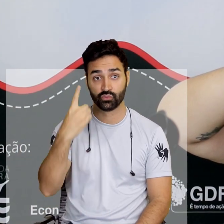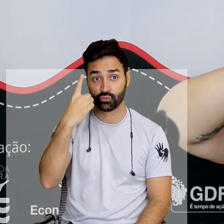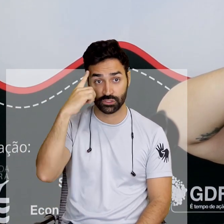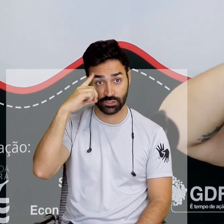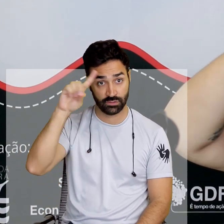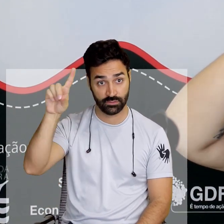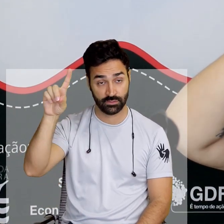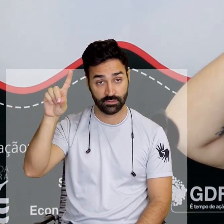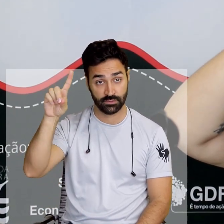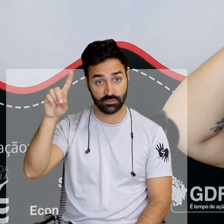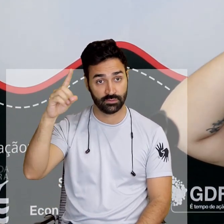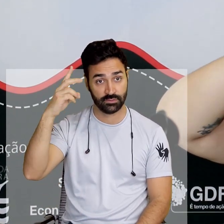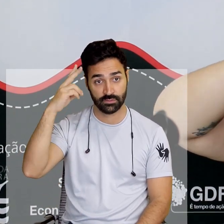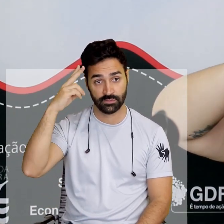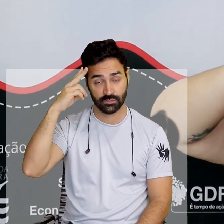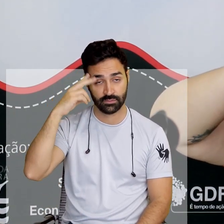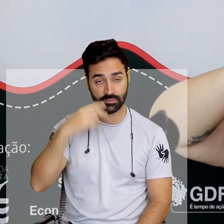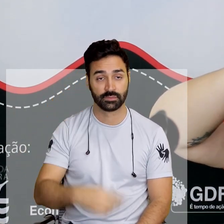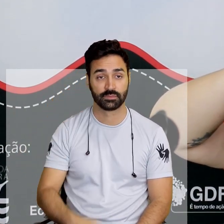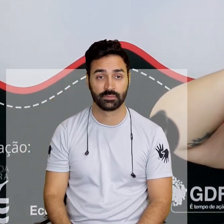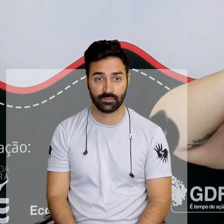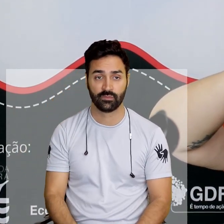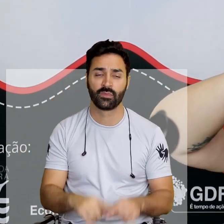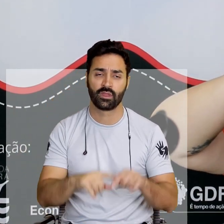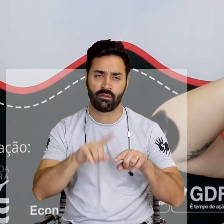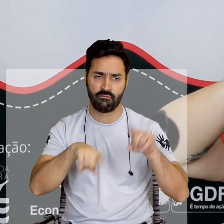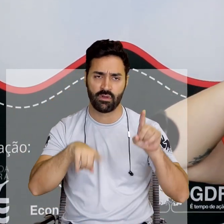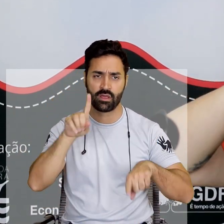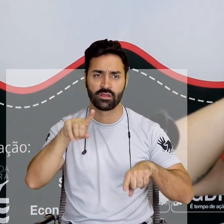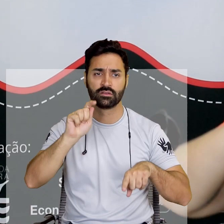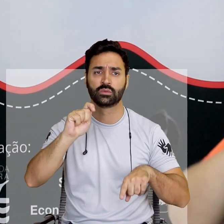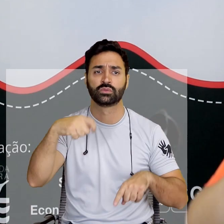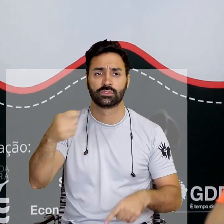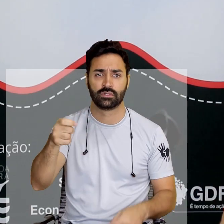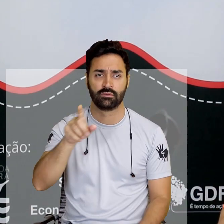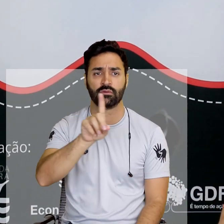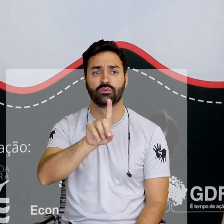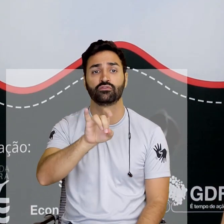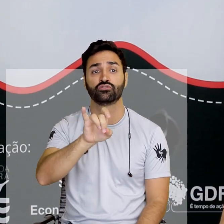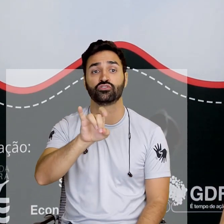Certo? Essa é uma variação que a gente tem para o sinal de dia.